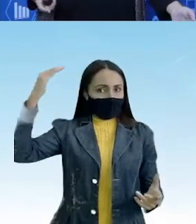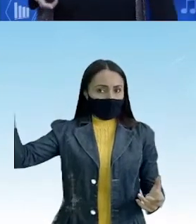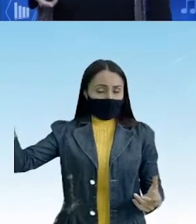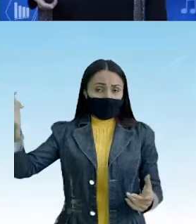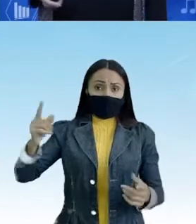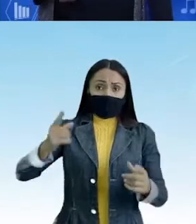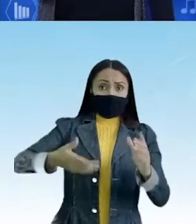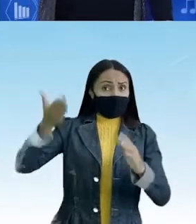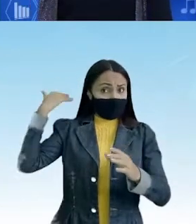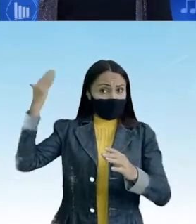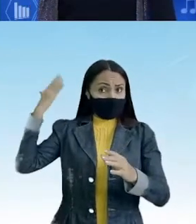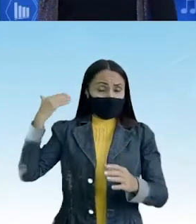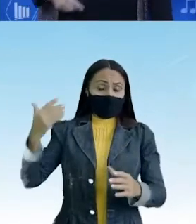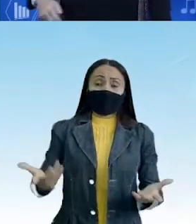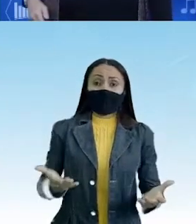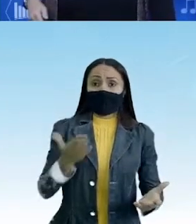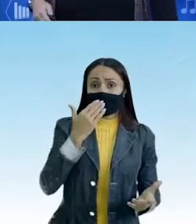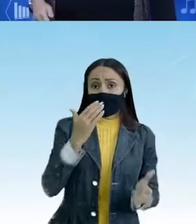pobre.